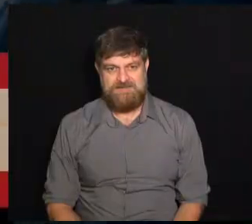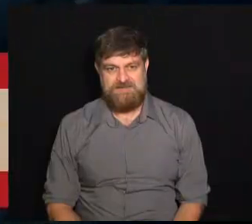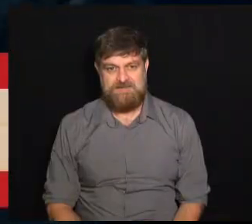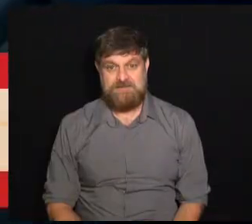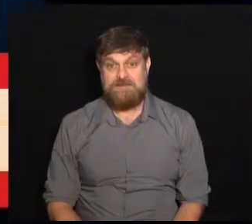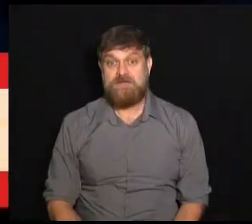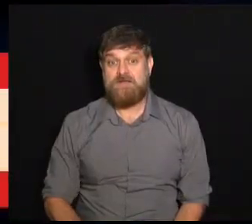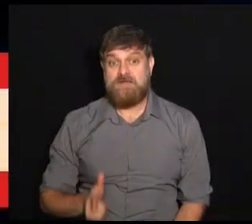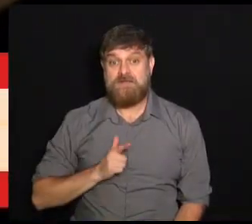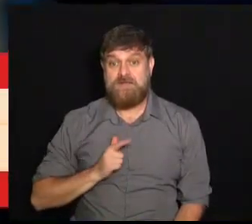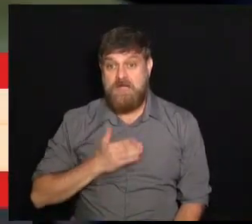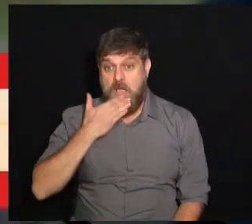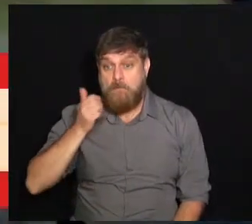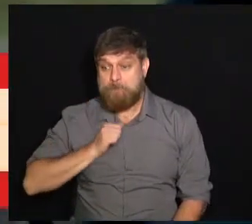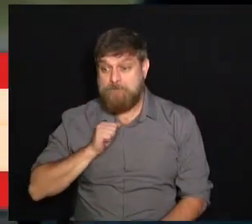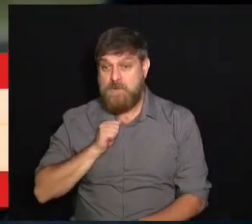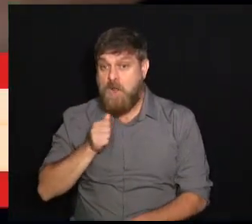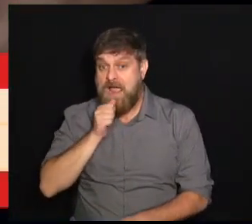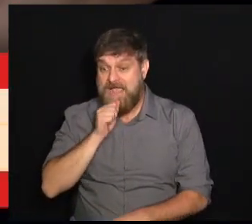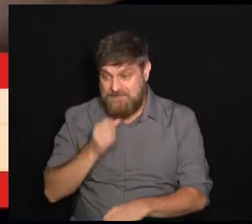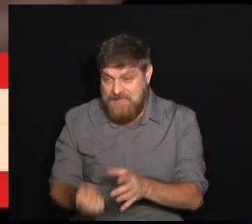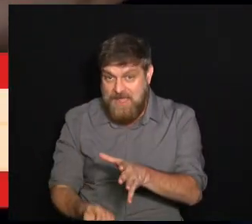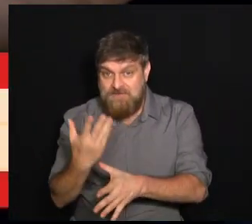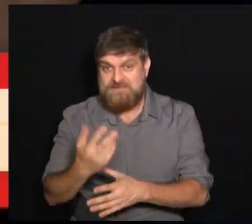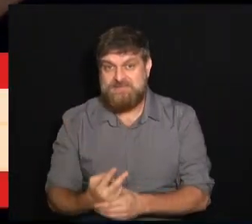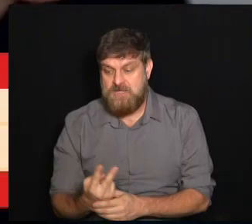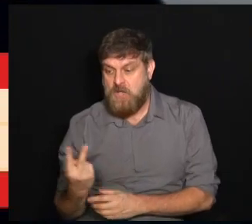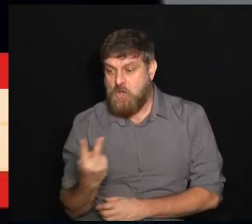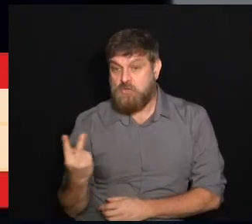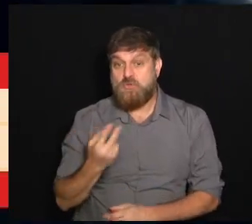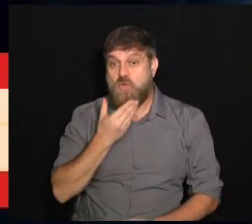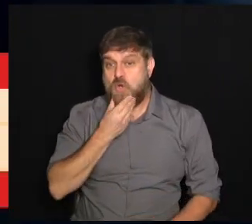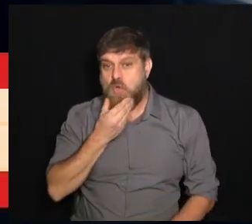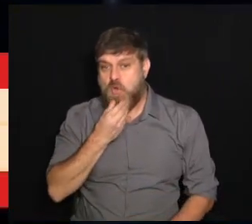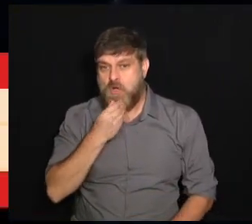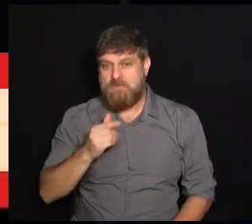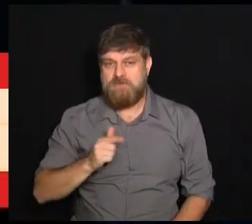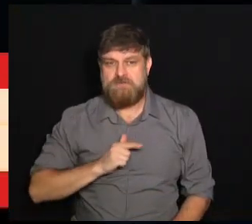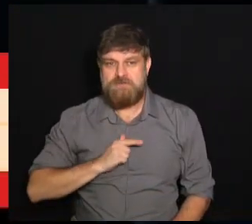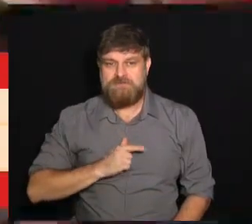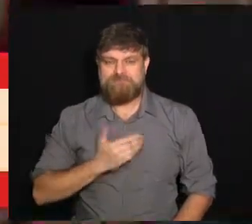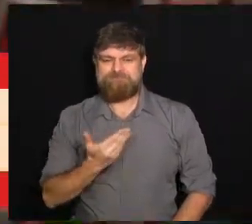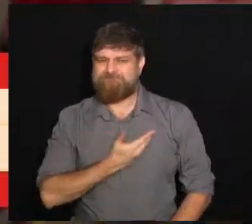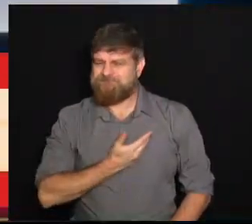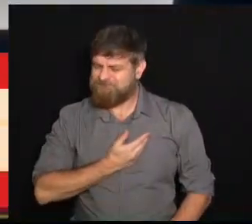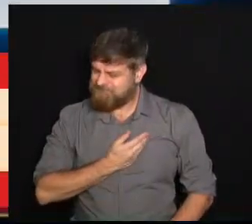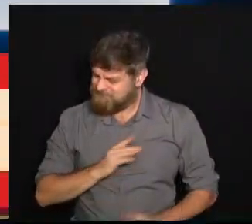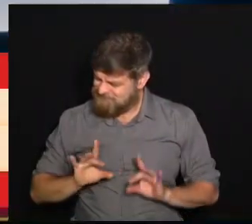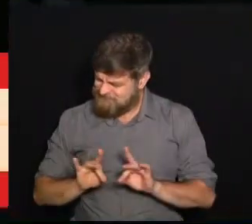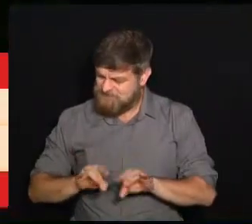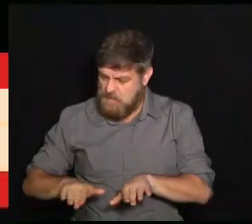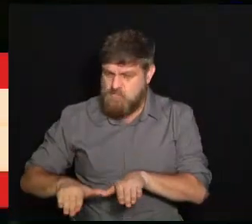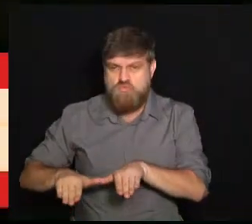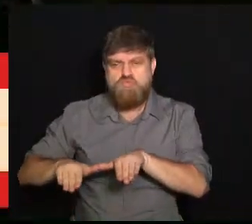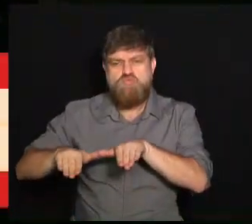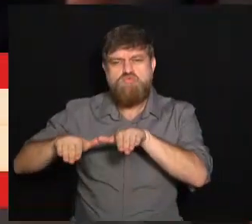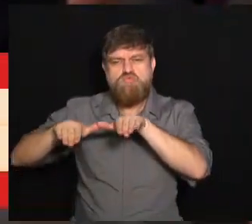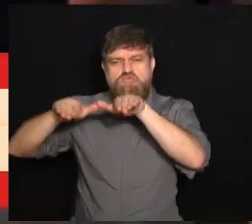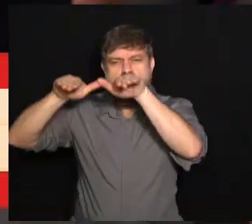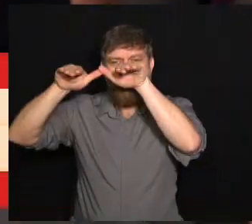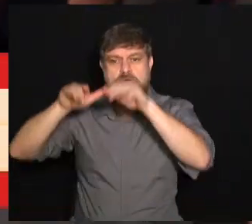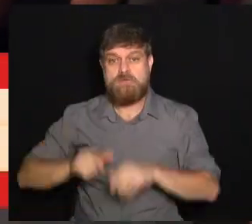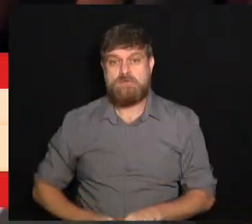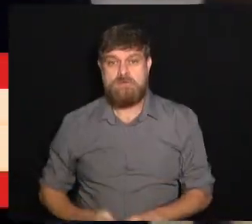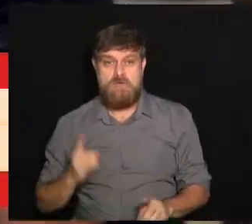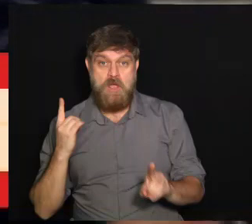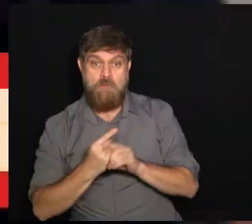Já em O Melhor Está Por Vir, Arthur e César são dois homens que nutrem uma forte amizade desde a infância. César